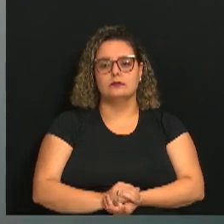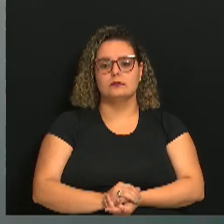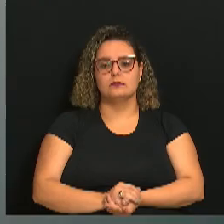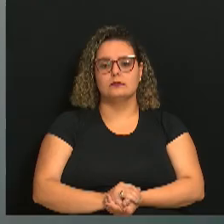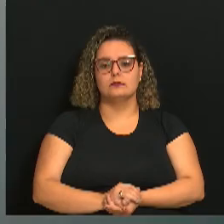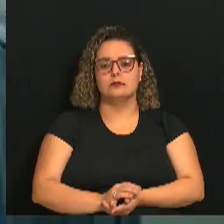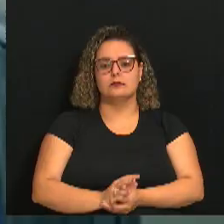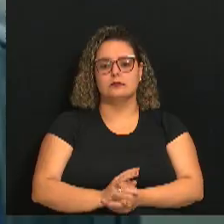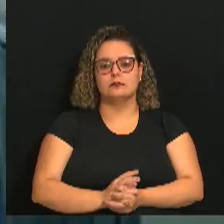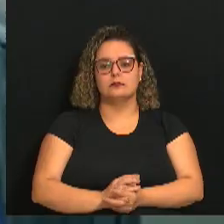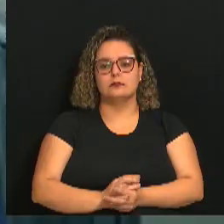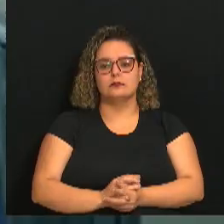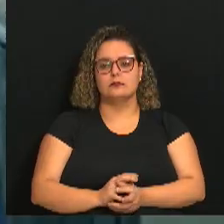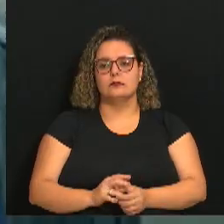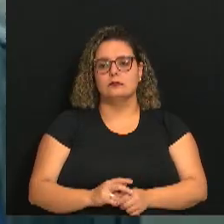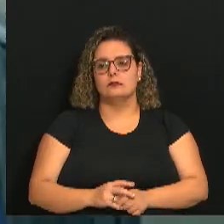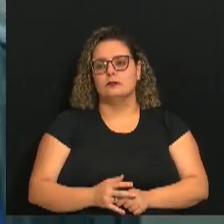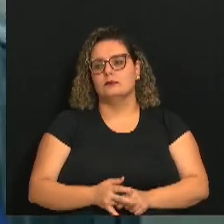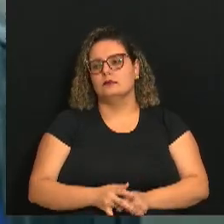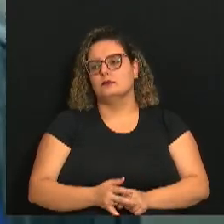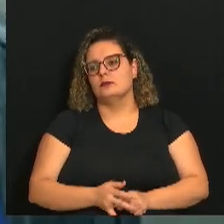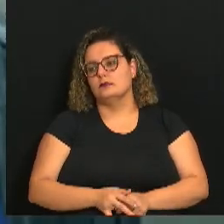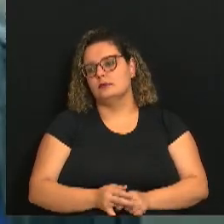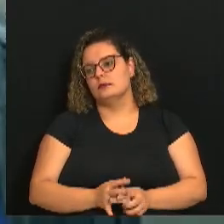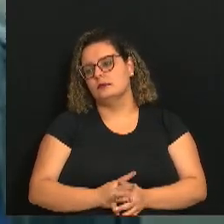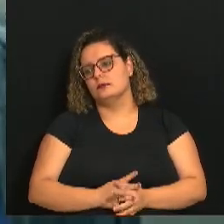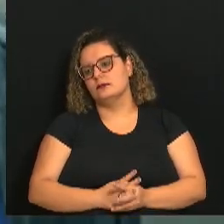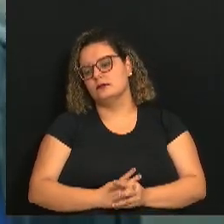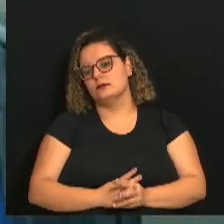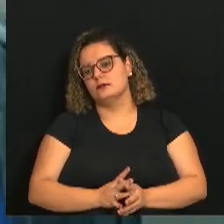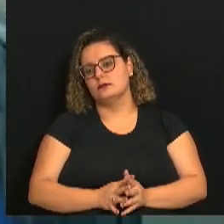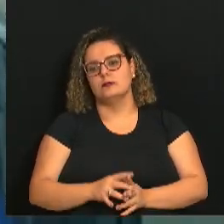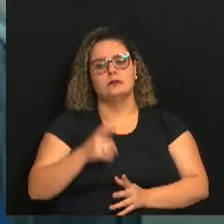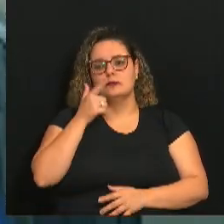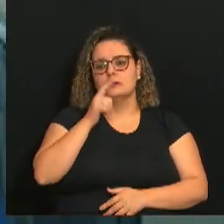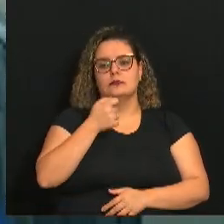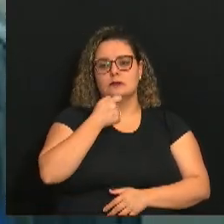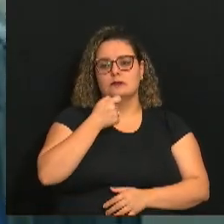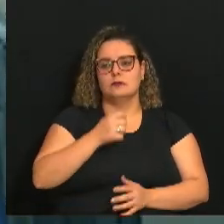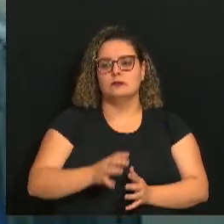Opa, porque eu não estava conseguindo liberar o meu microfone aqui.